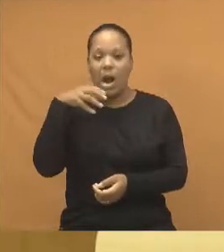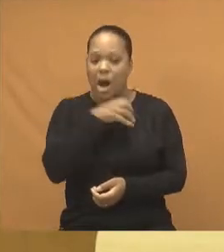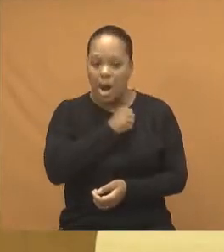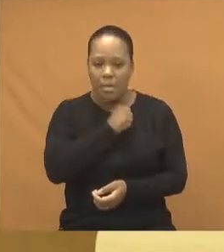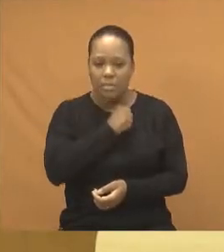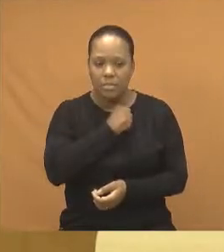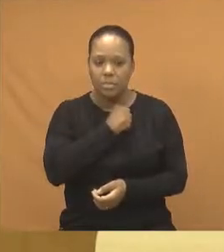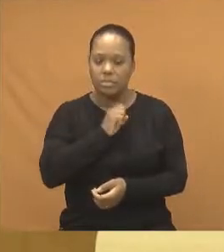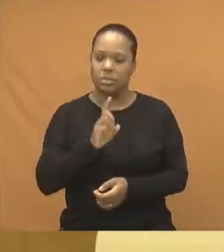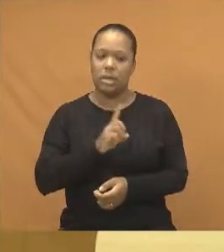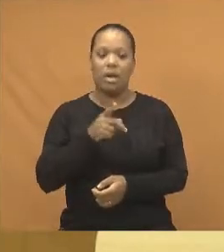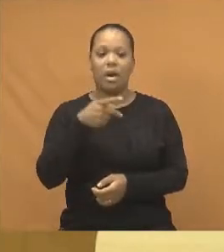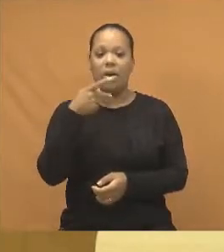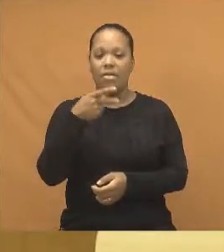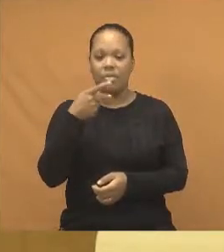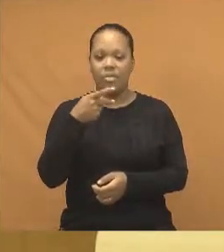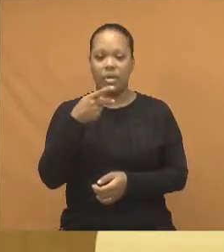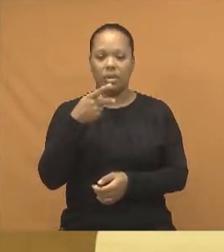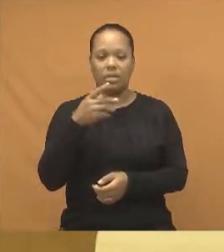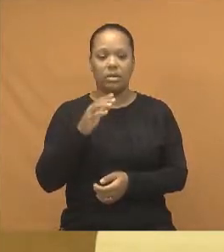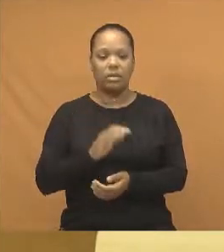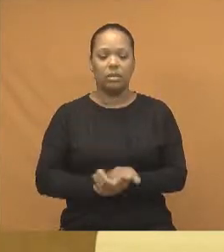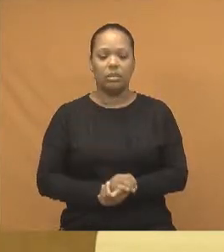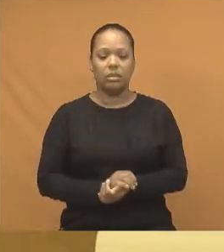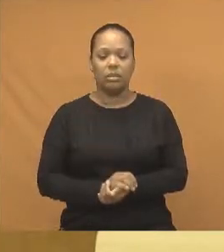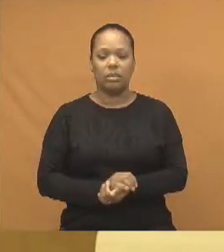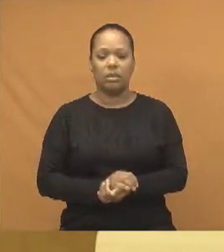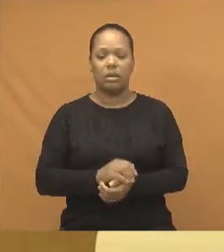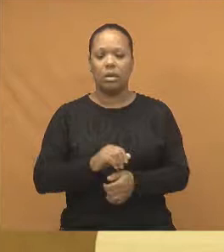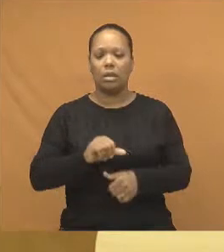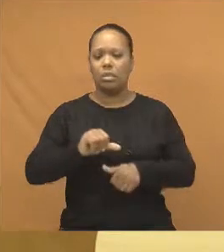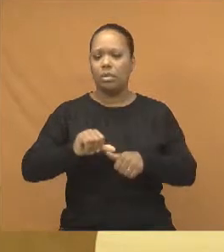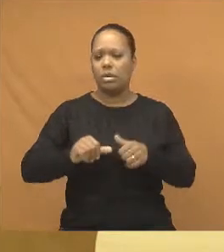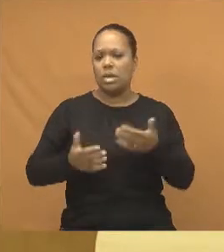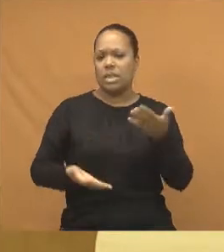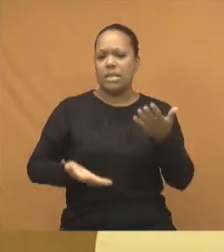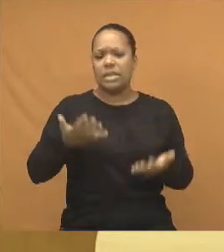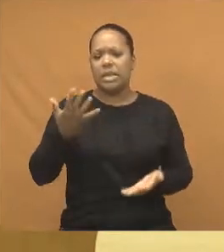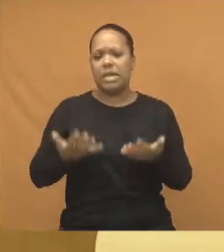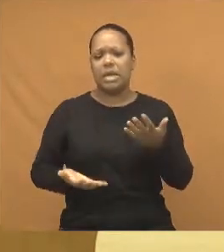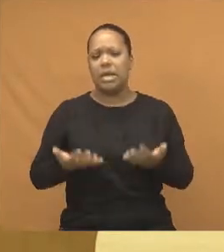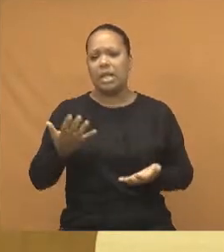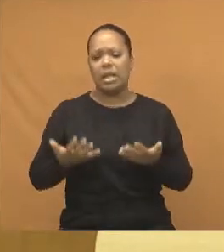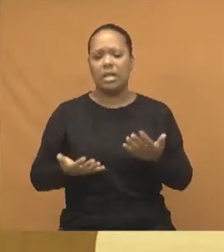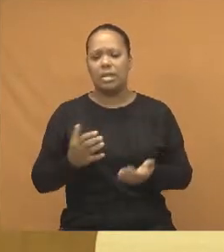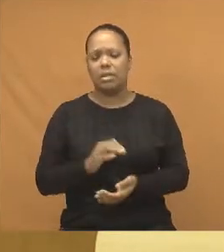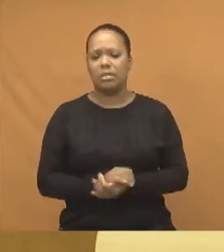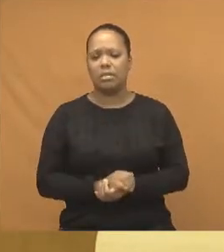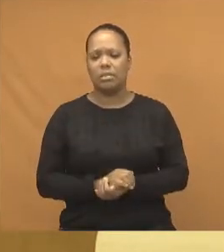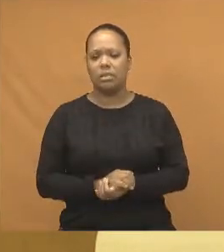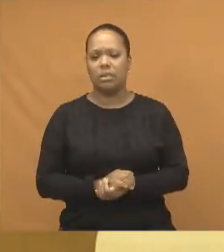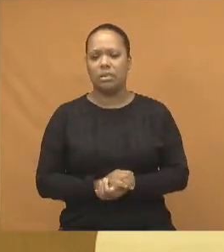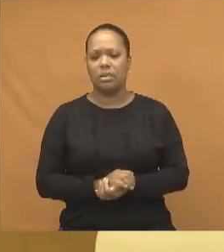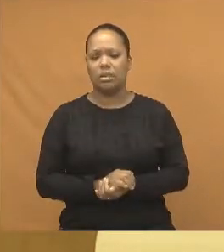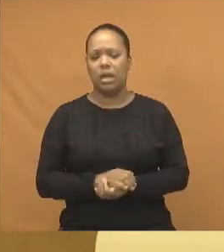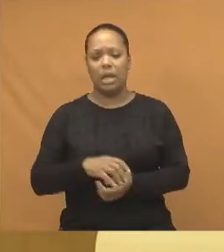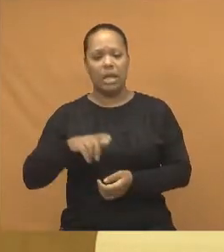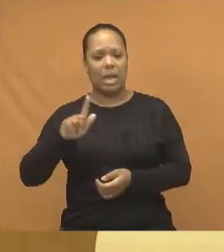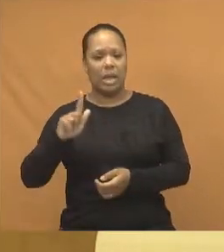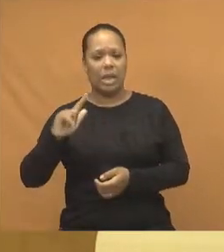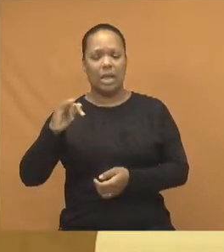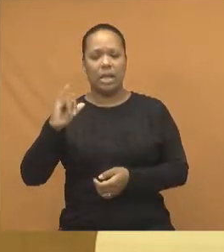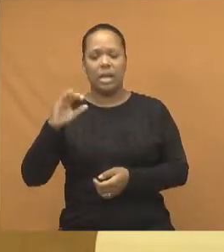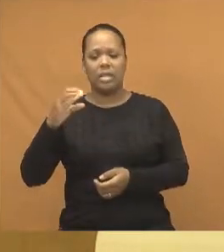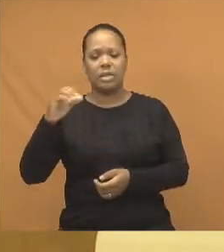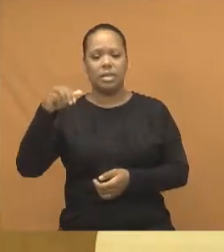urgência, estamos falando em oscilações glicêmicas, instabilidade hemodinâmica, instabilidade na glicemia,